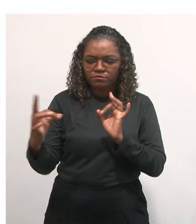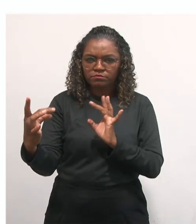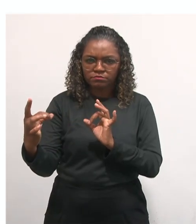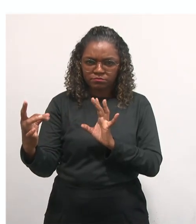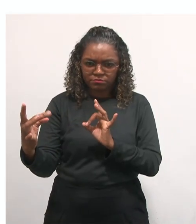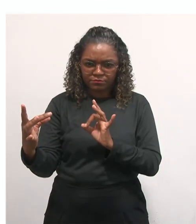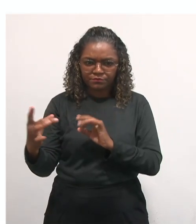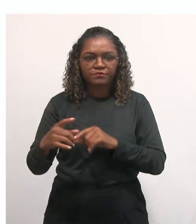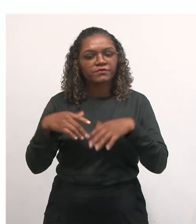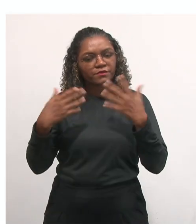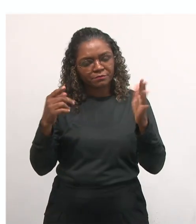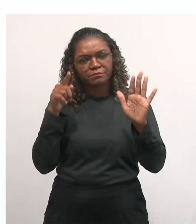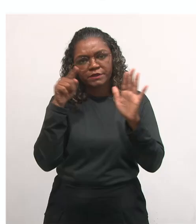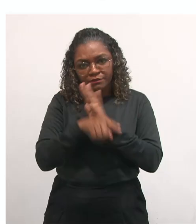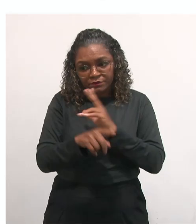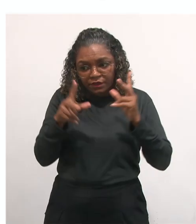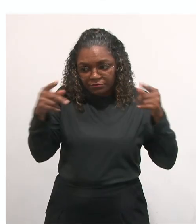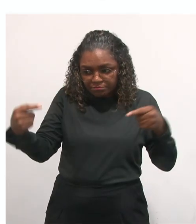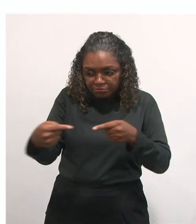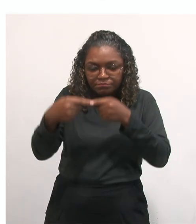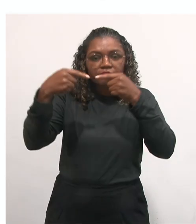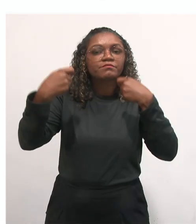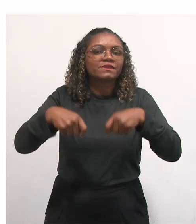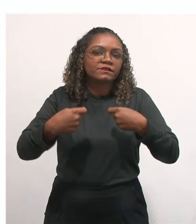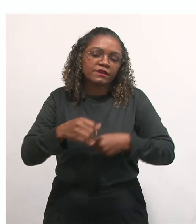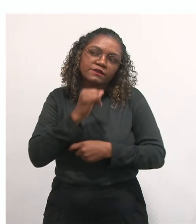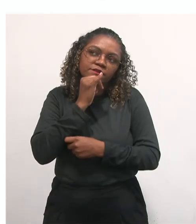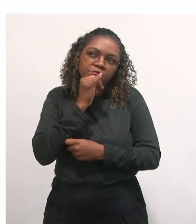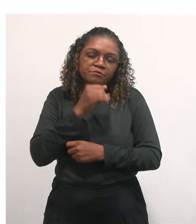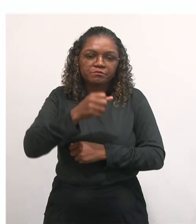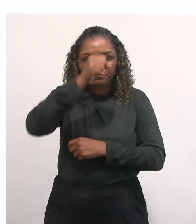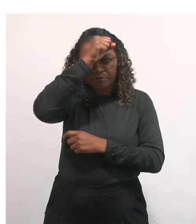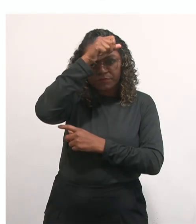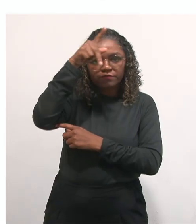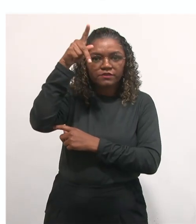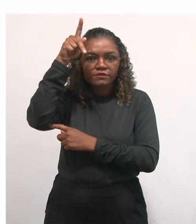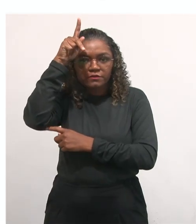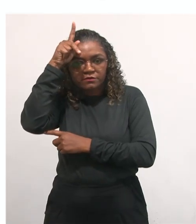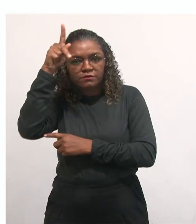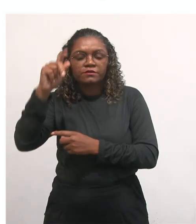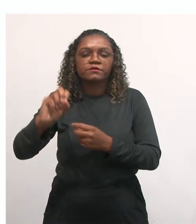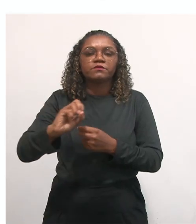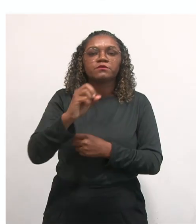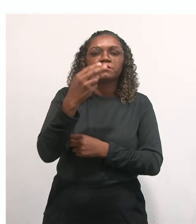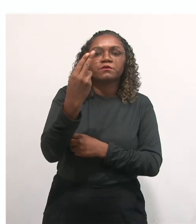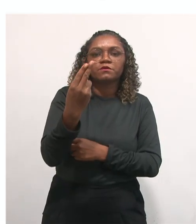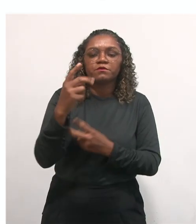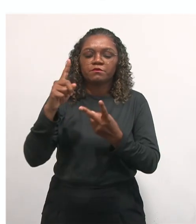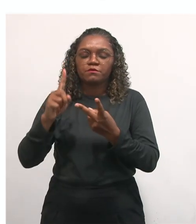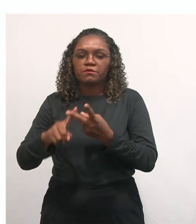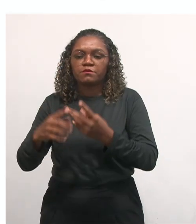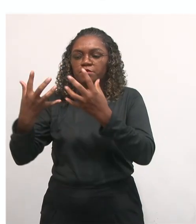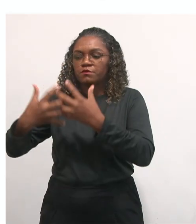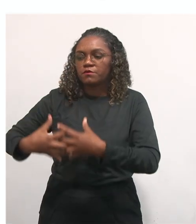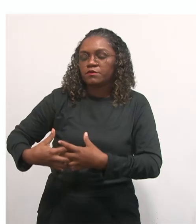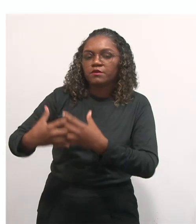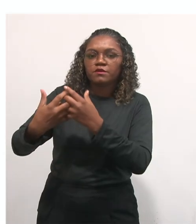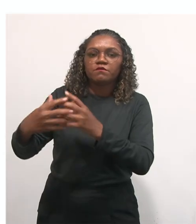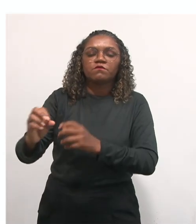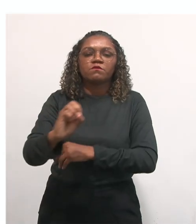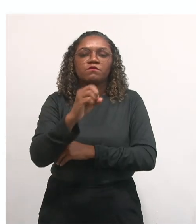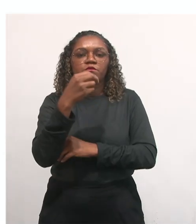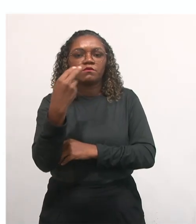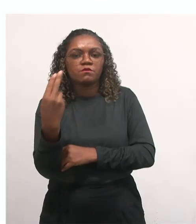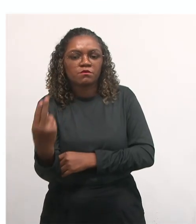aborde sobre a qualidade do atendimento da prefeitura, a qualidade do atendimento no IFRO, ok? A qualidade, se